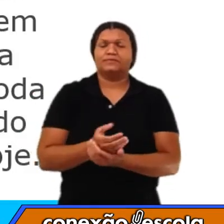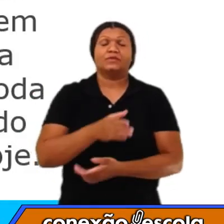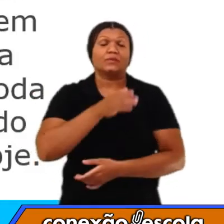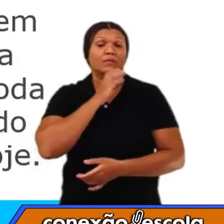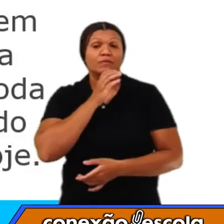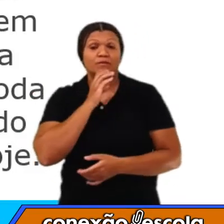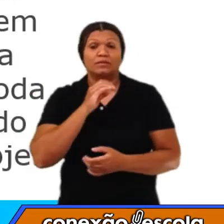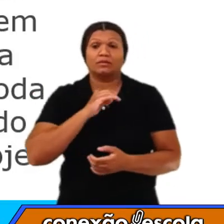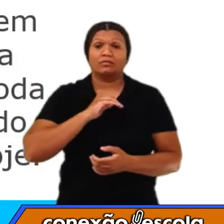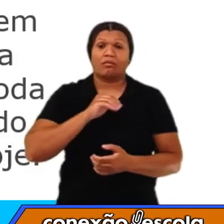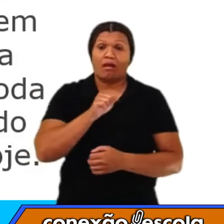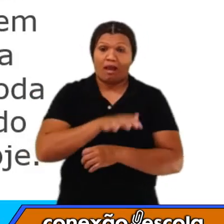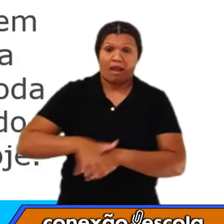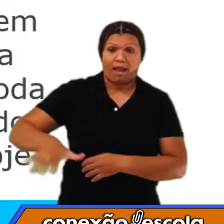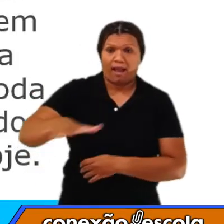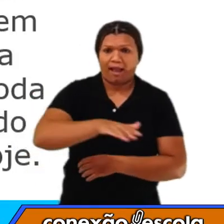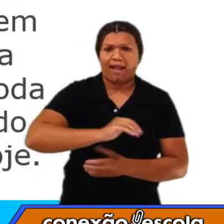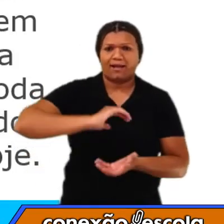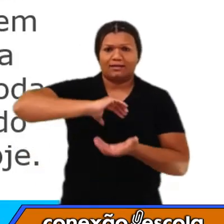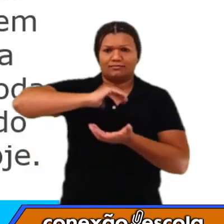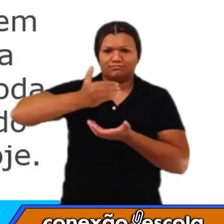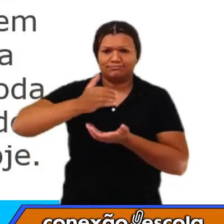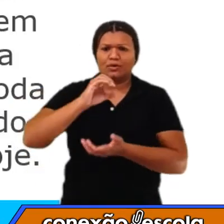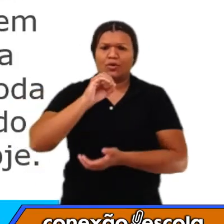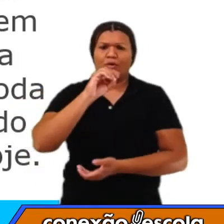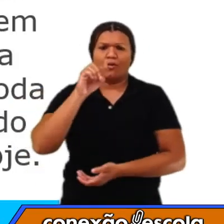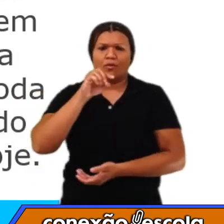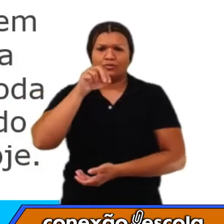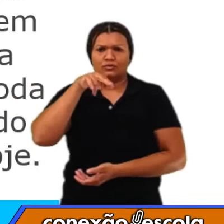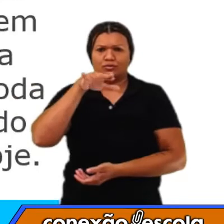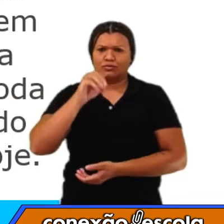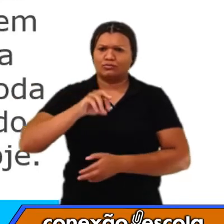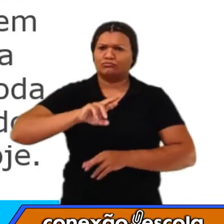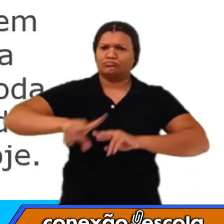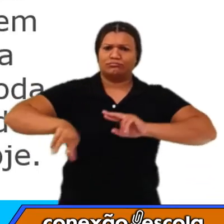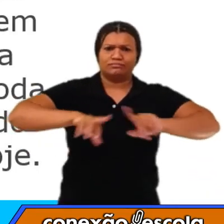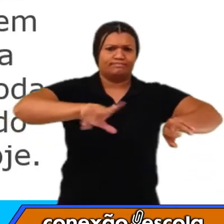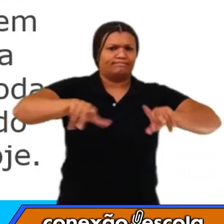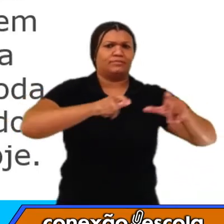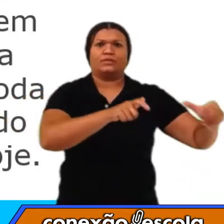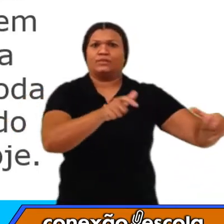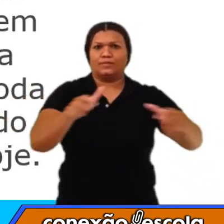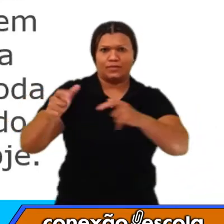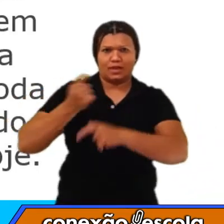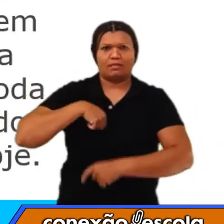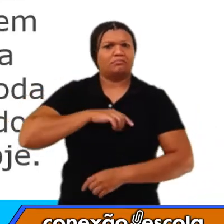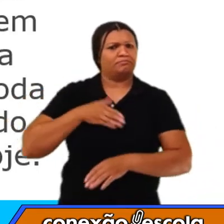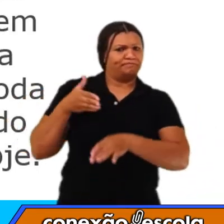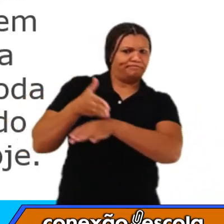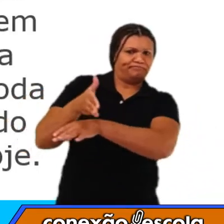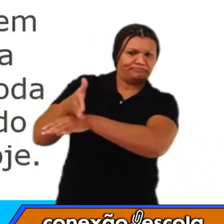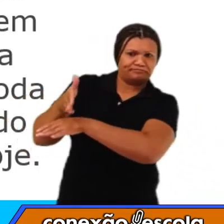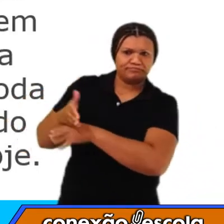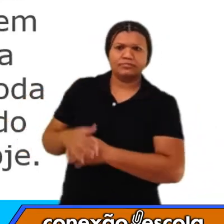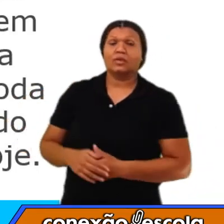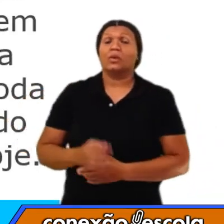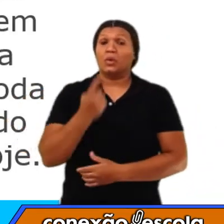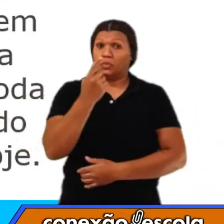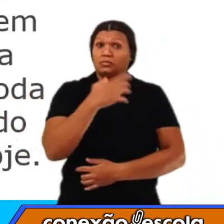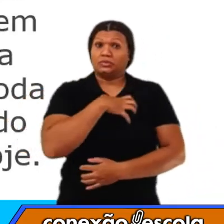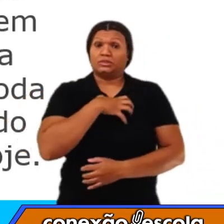sobre a camada de ozônio, em diferentes espaços sociais que nós participamos. E uma dessas formas pode ser